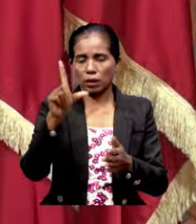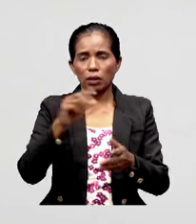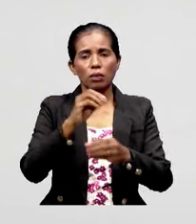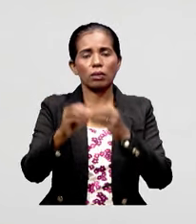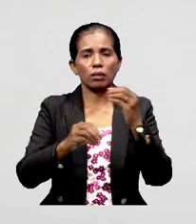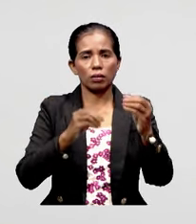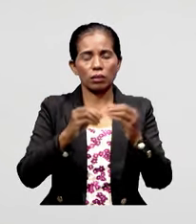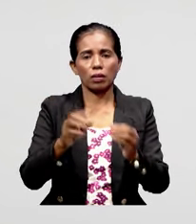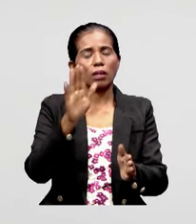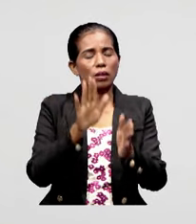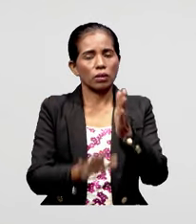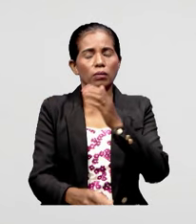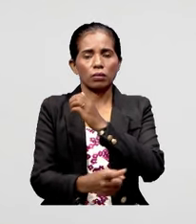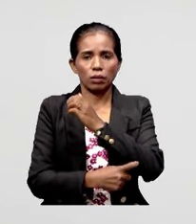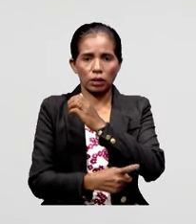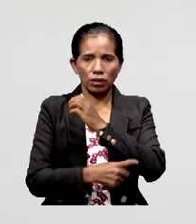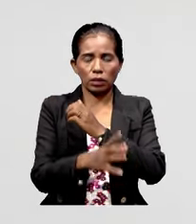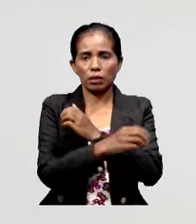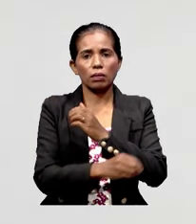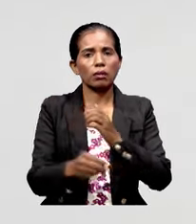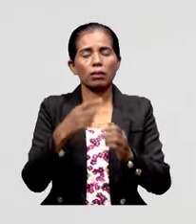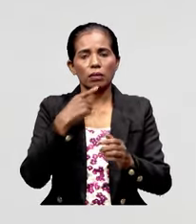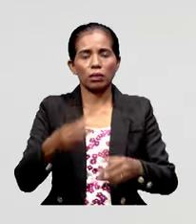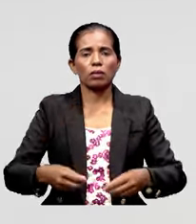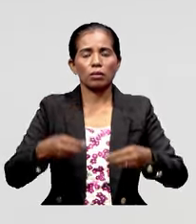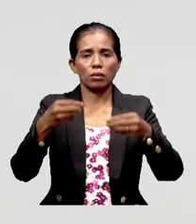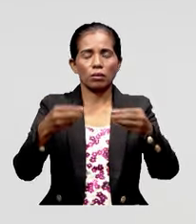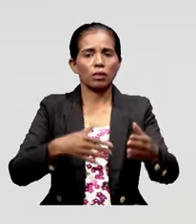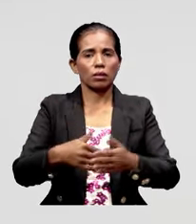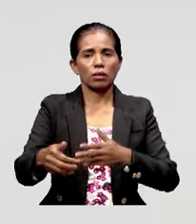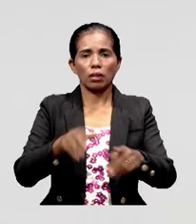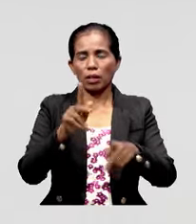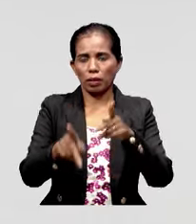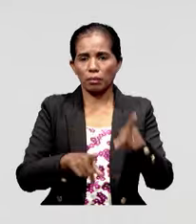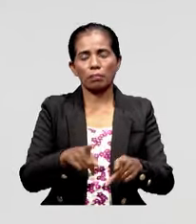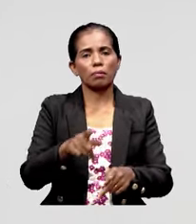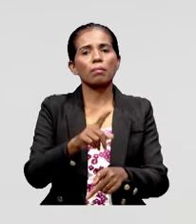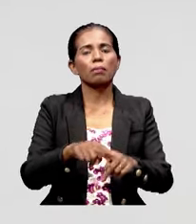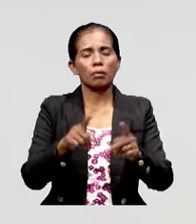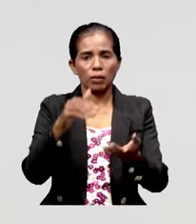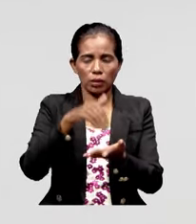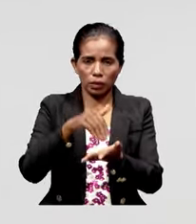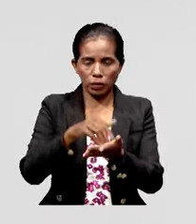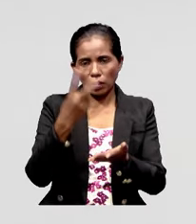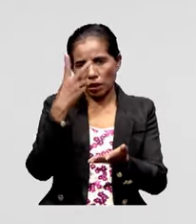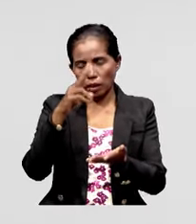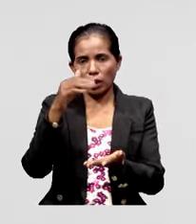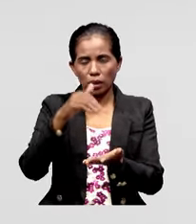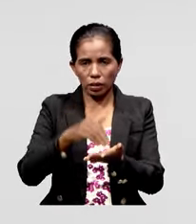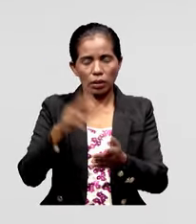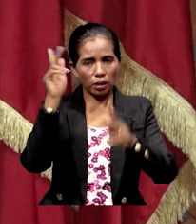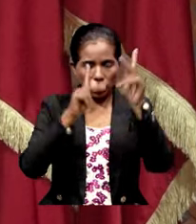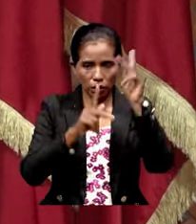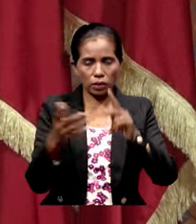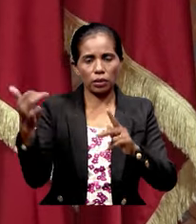concessão, indulto, no comutação da pena, ato foi indulto arbiro ba cidadão, mas bem se estuda no avalia o caso Zira